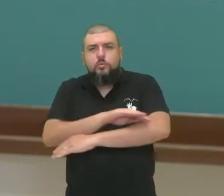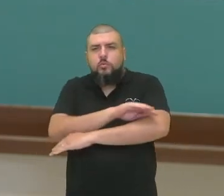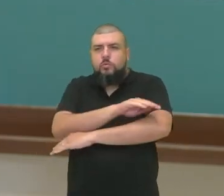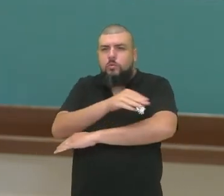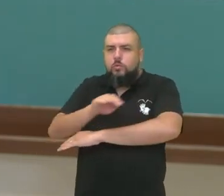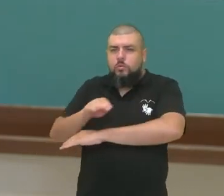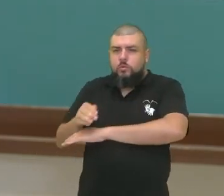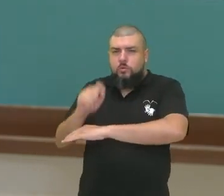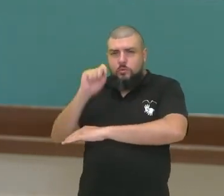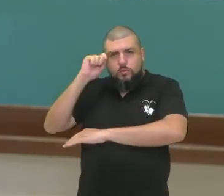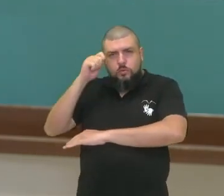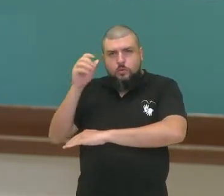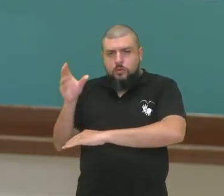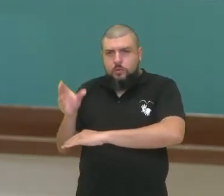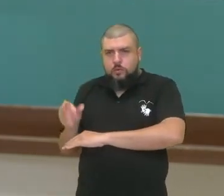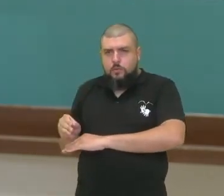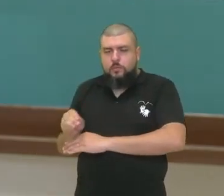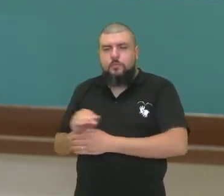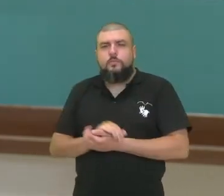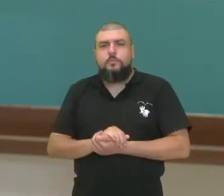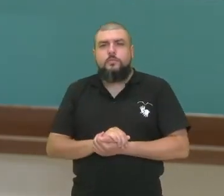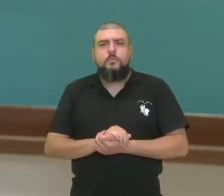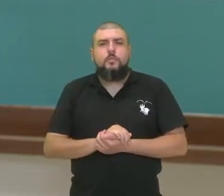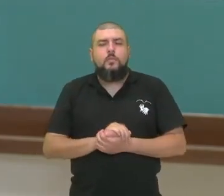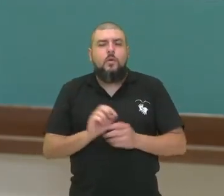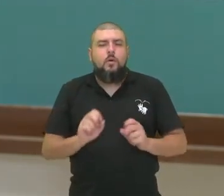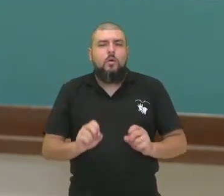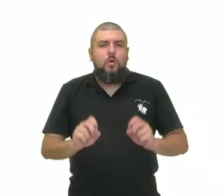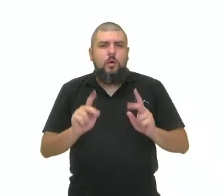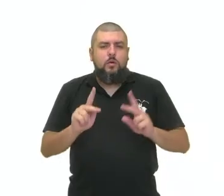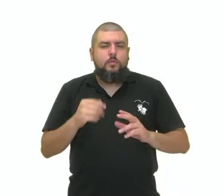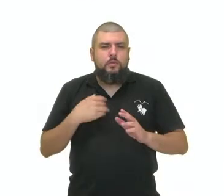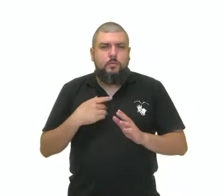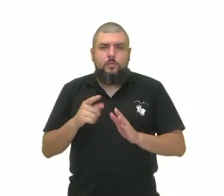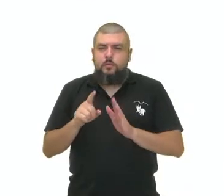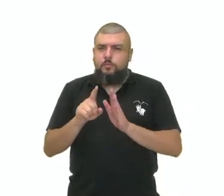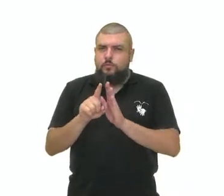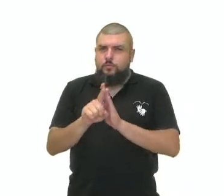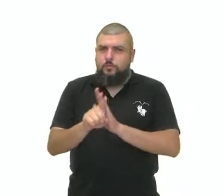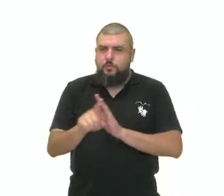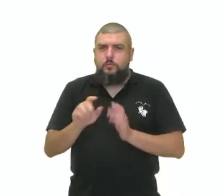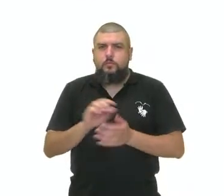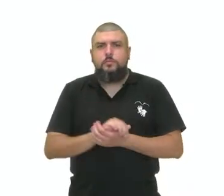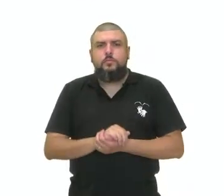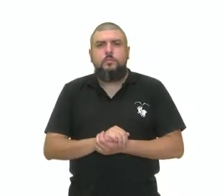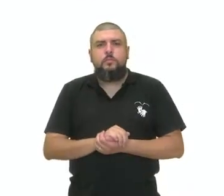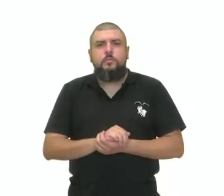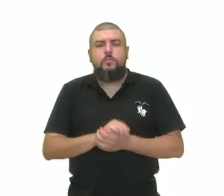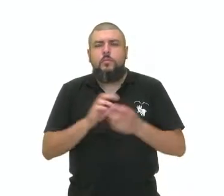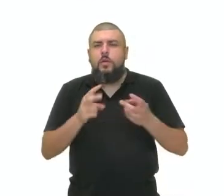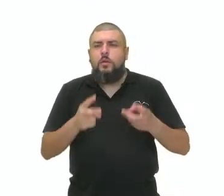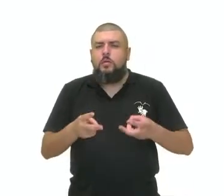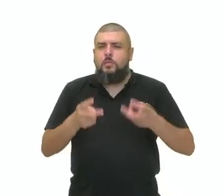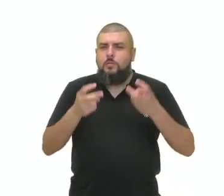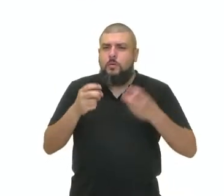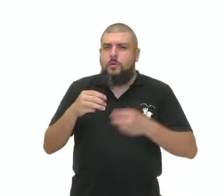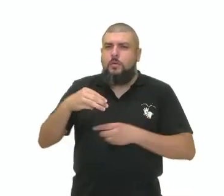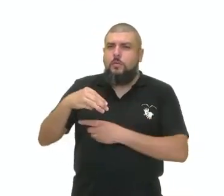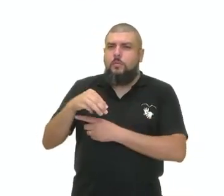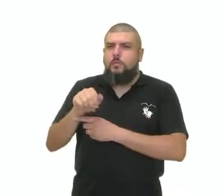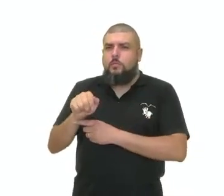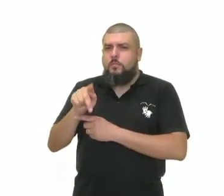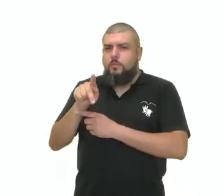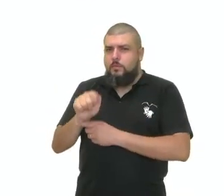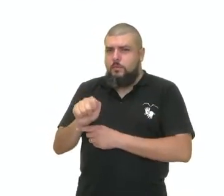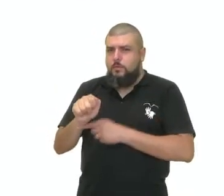bem. E vamos refletir aqui com algumas perguntas norteadoras. Observando então no mapa, então aqui temos um mapa, né?